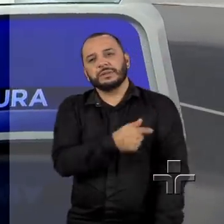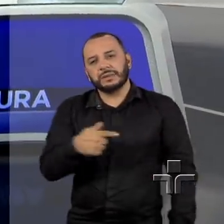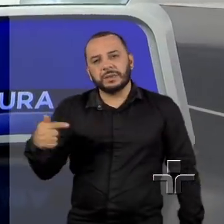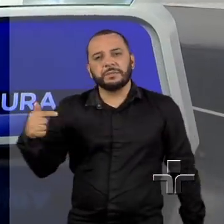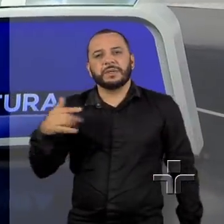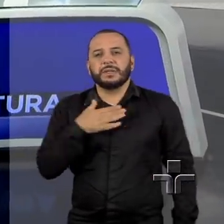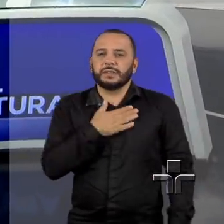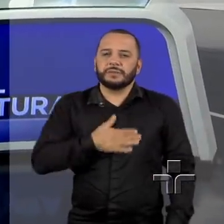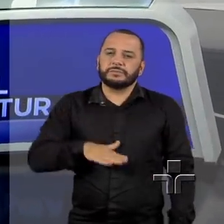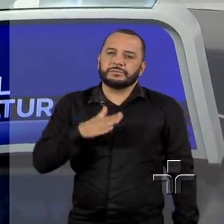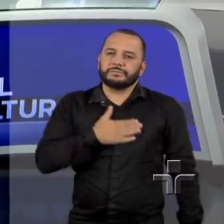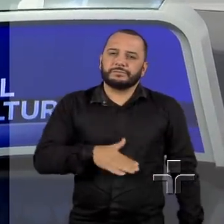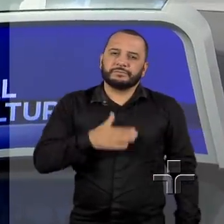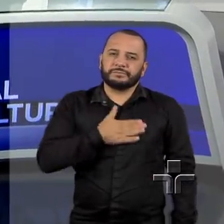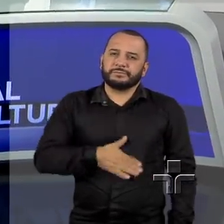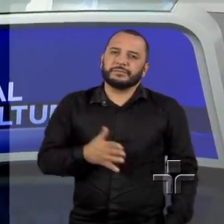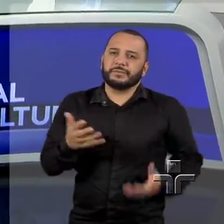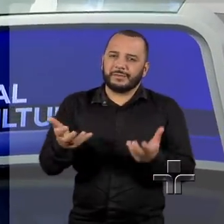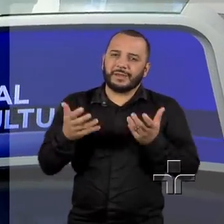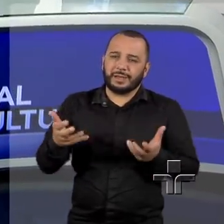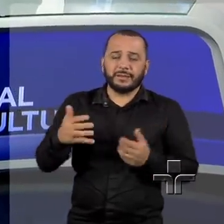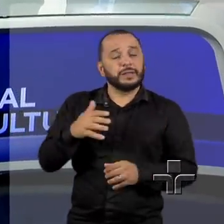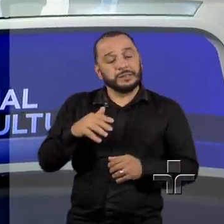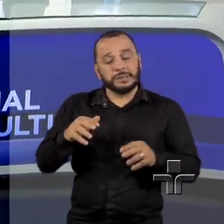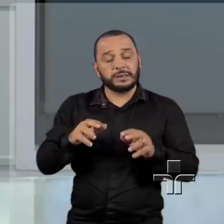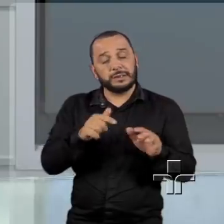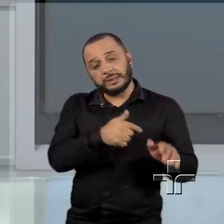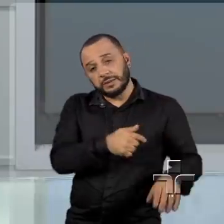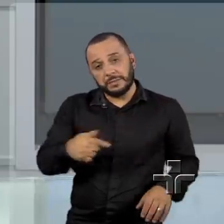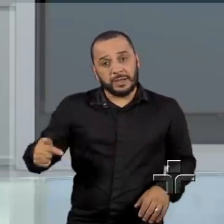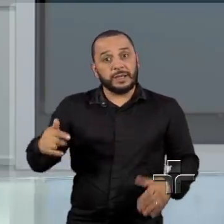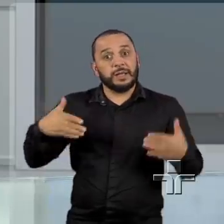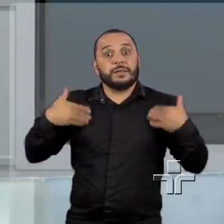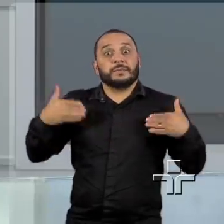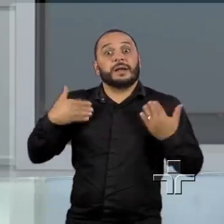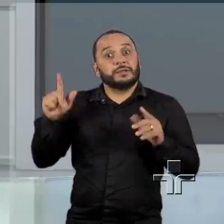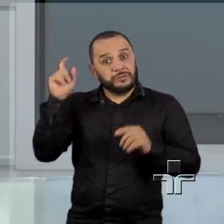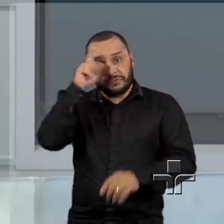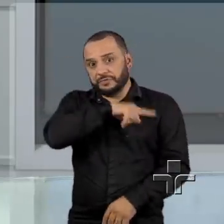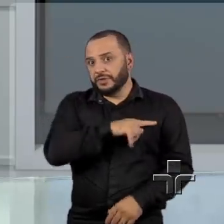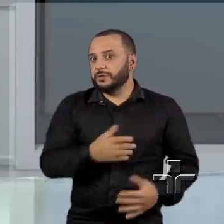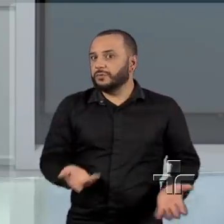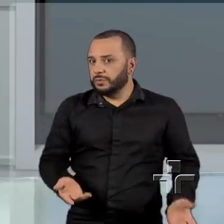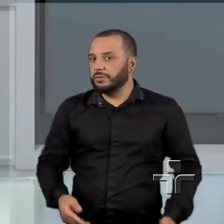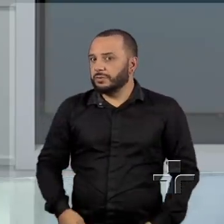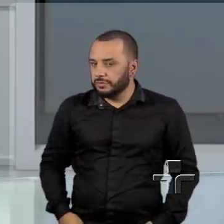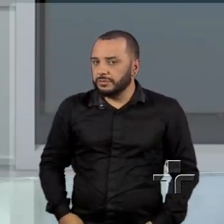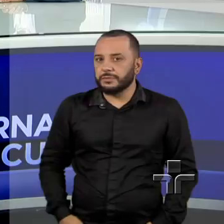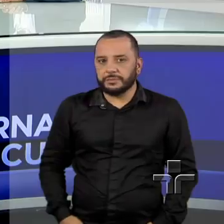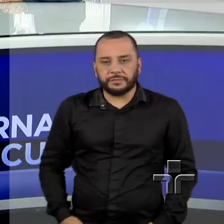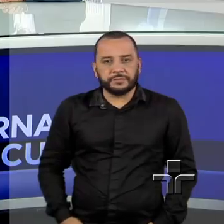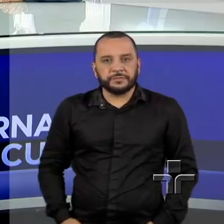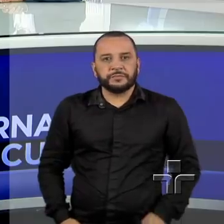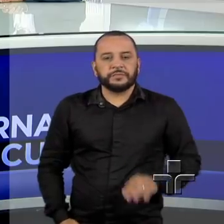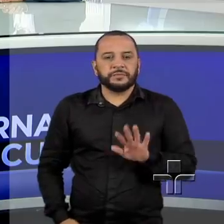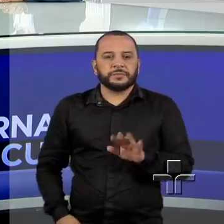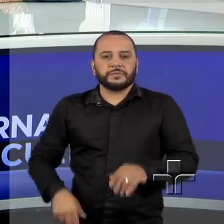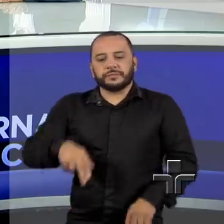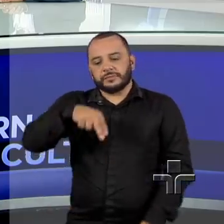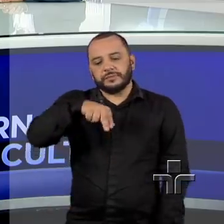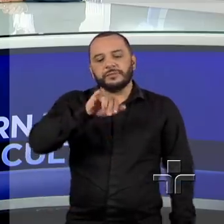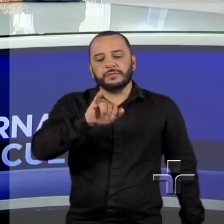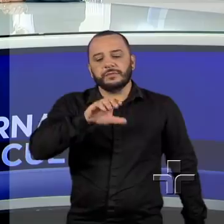mais calminha, uma semana mais animada, porque está difícil, né? Está difícil. Sobre a fala do